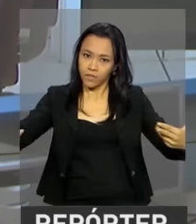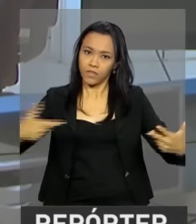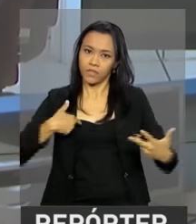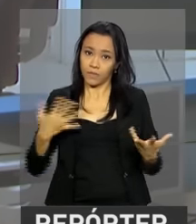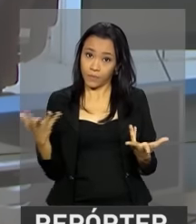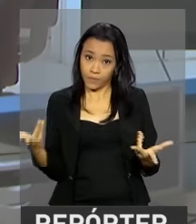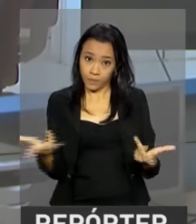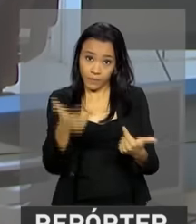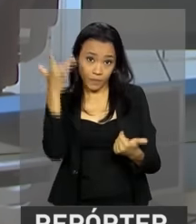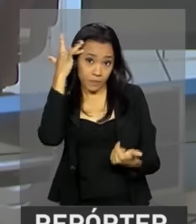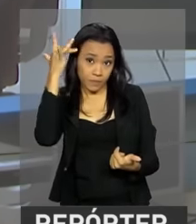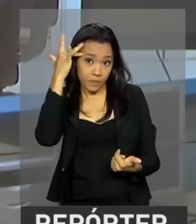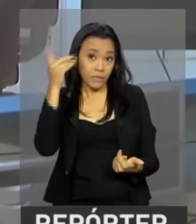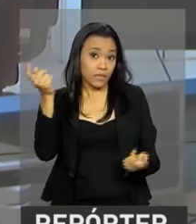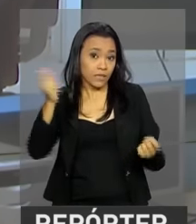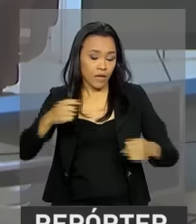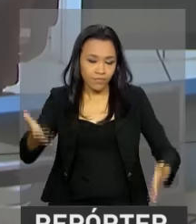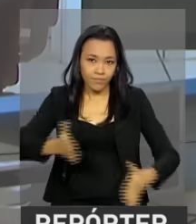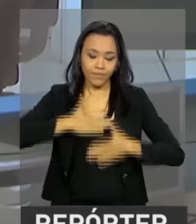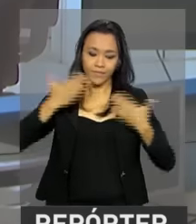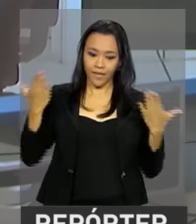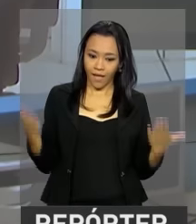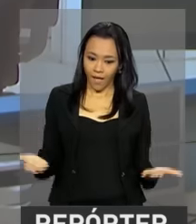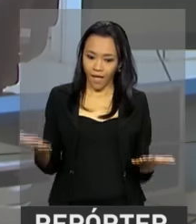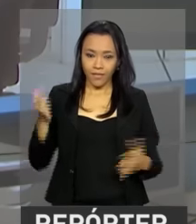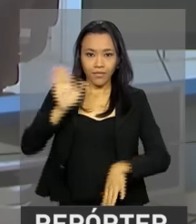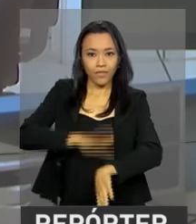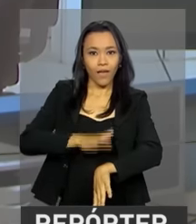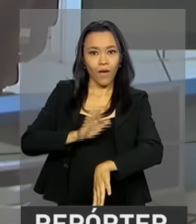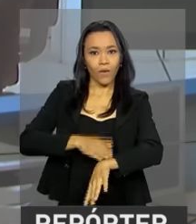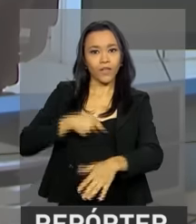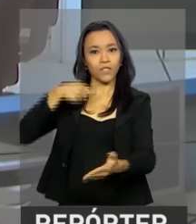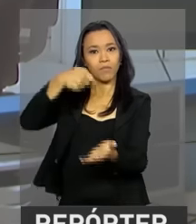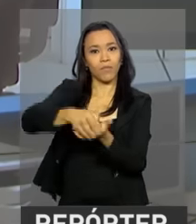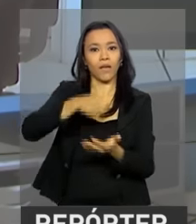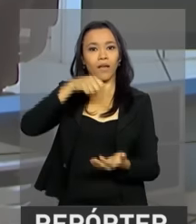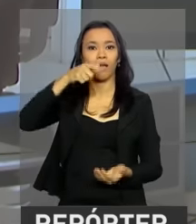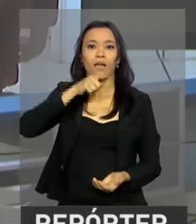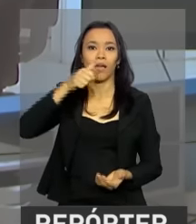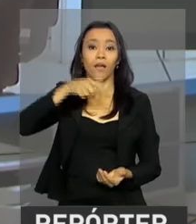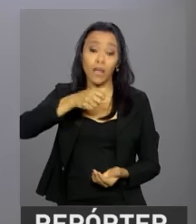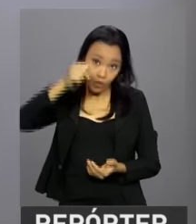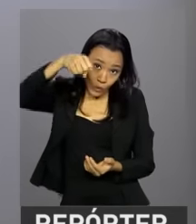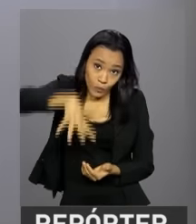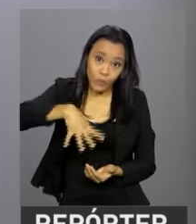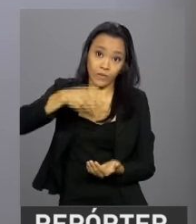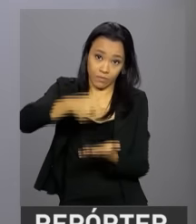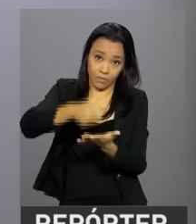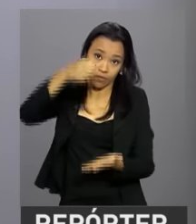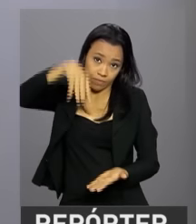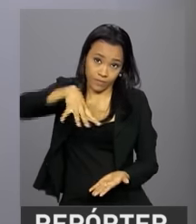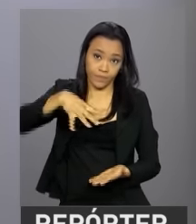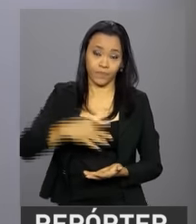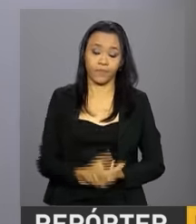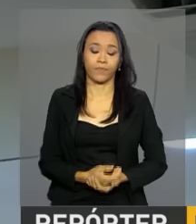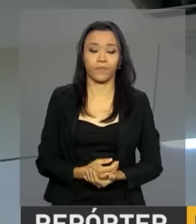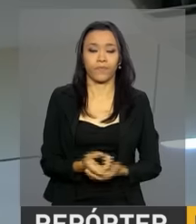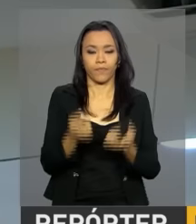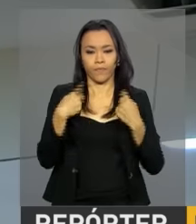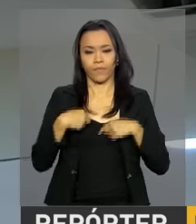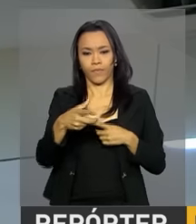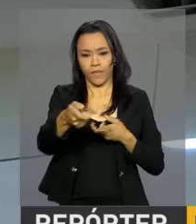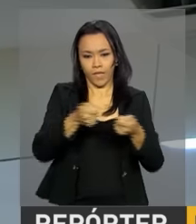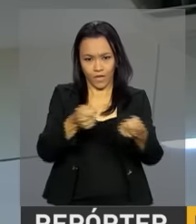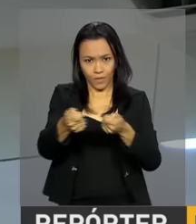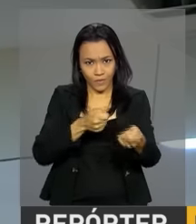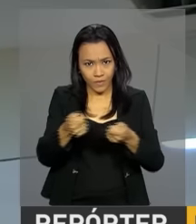podem garantir uma surpresa ainda maior na hora de pagar a conta de luz reduzir o consumo de